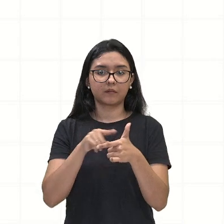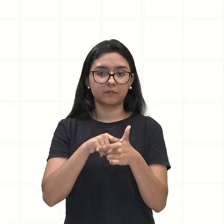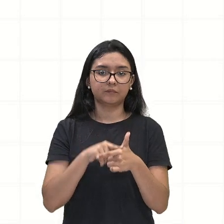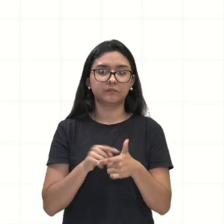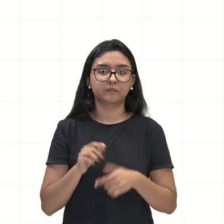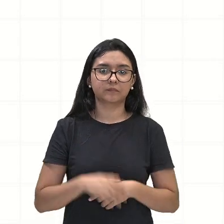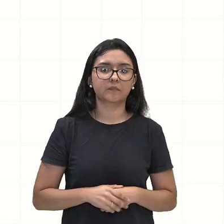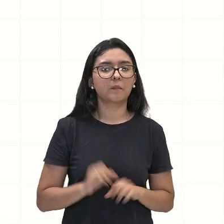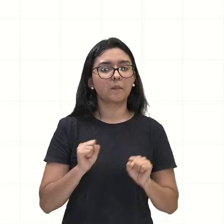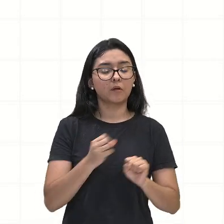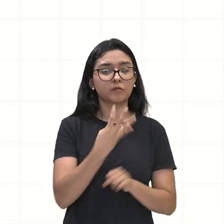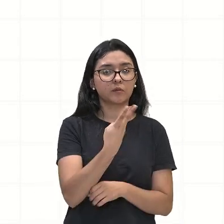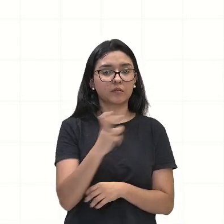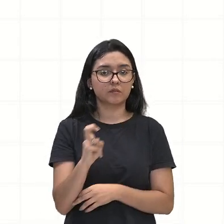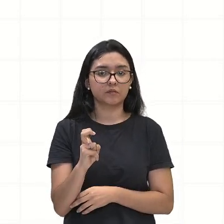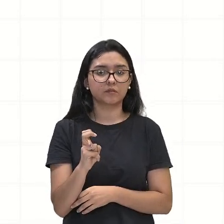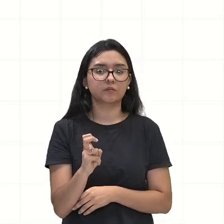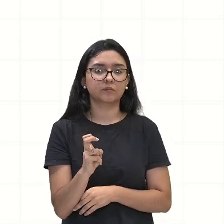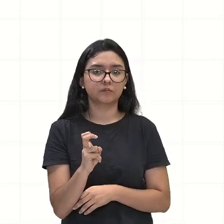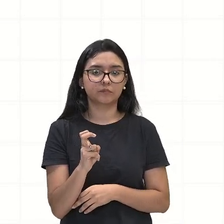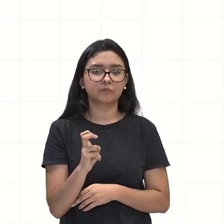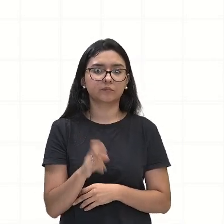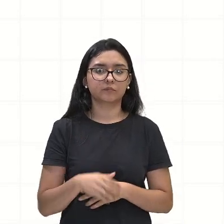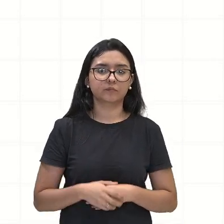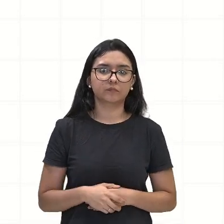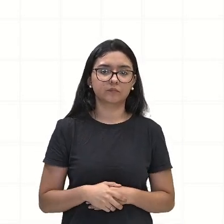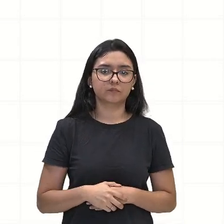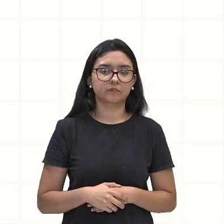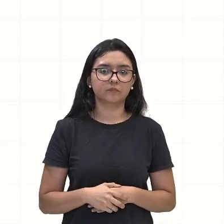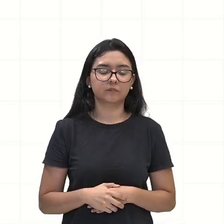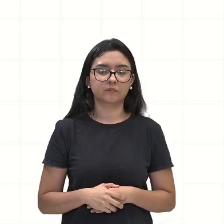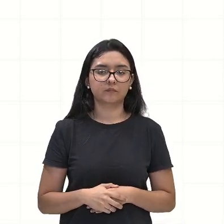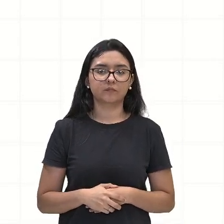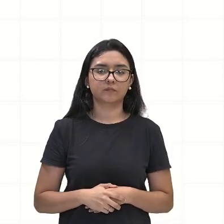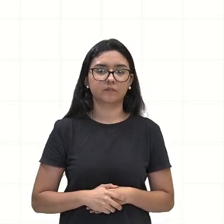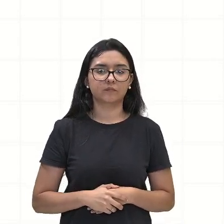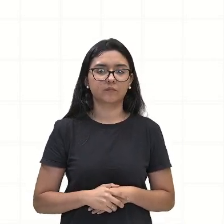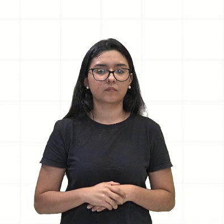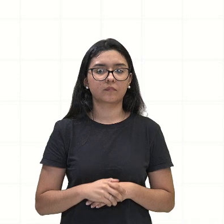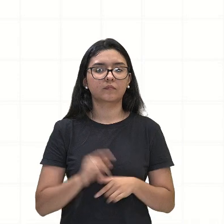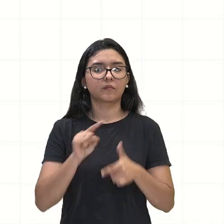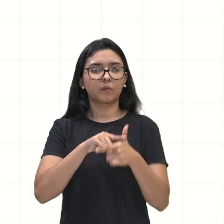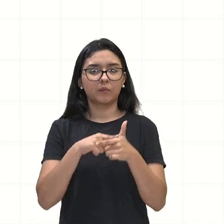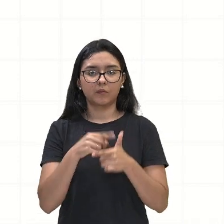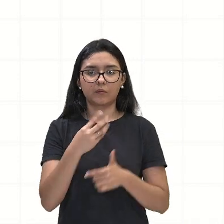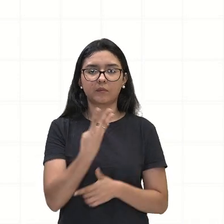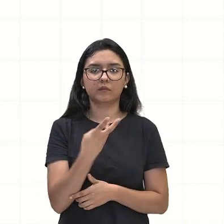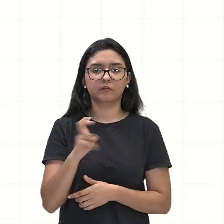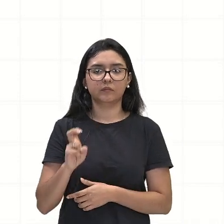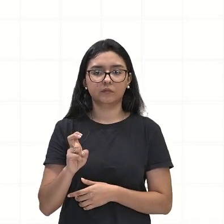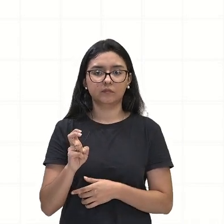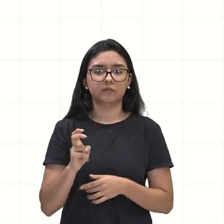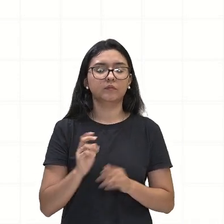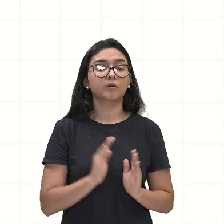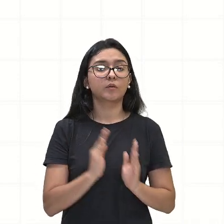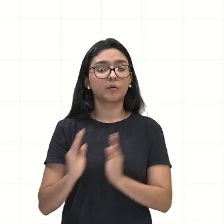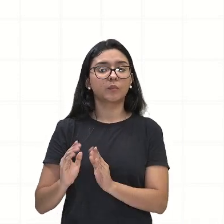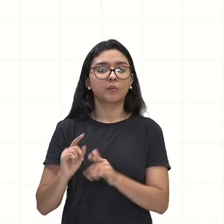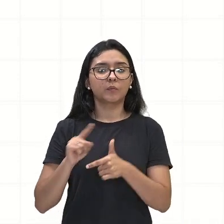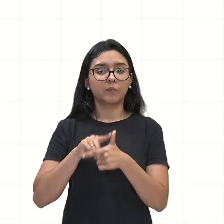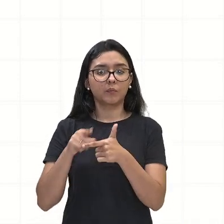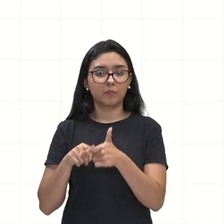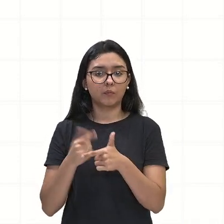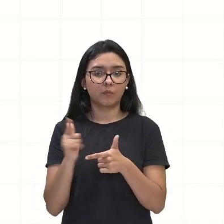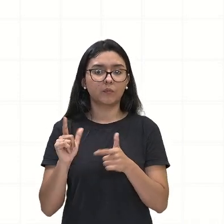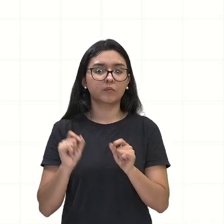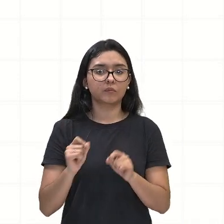de 45, né? Desculpa. Esse ângulo aqui pode ser de 45 e esse ângulo aqui